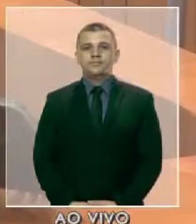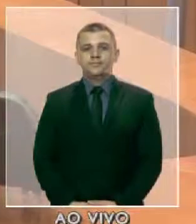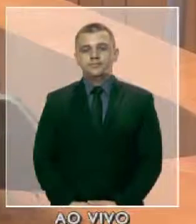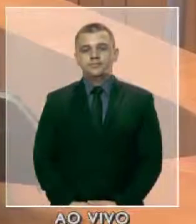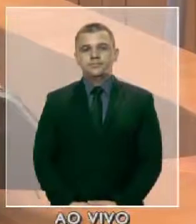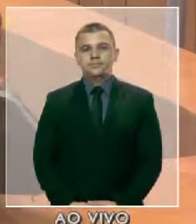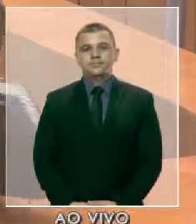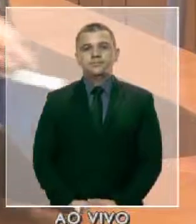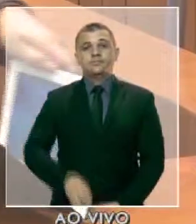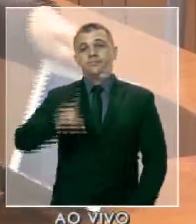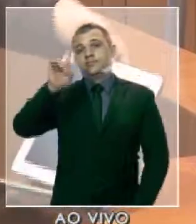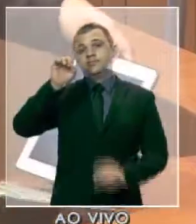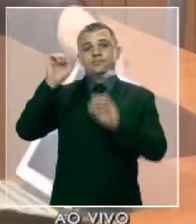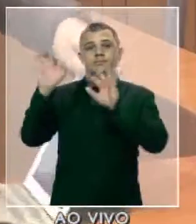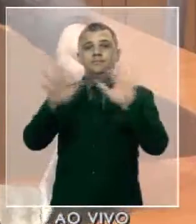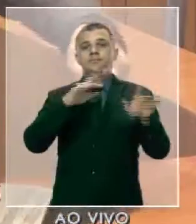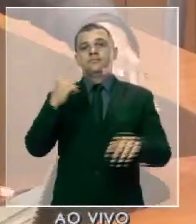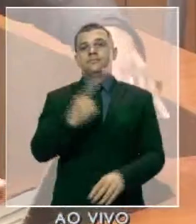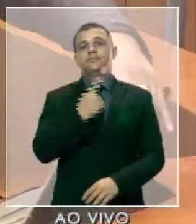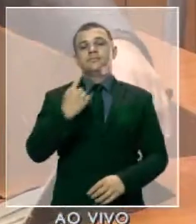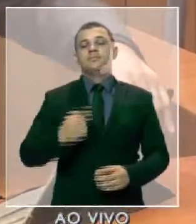Que Deus nos abençoe a todos.